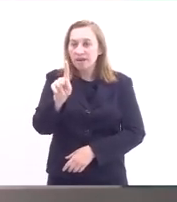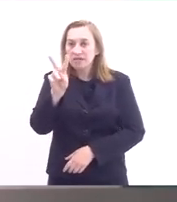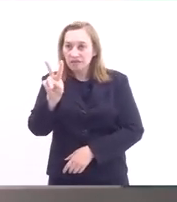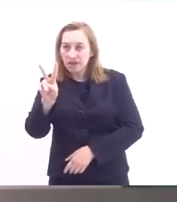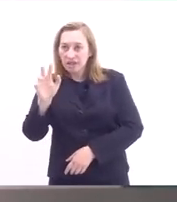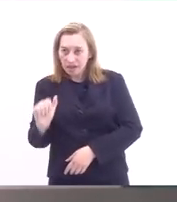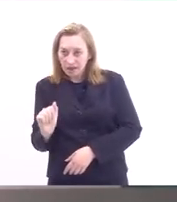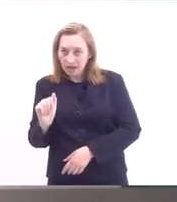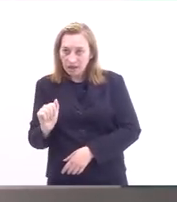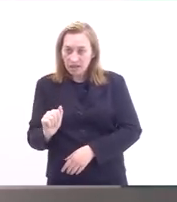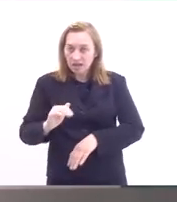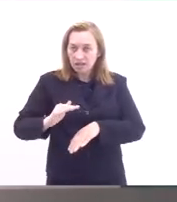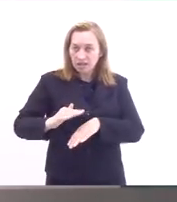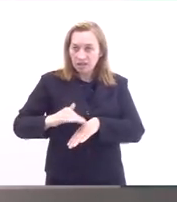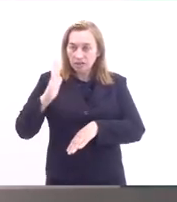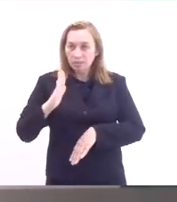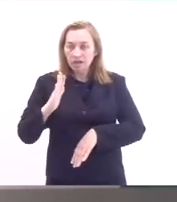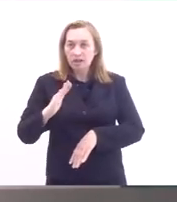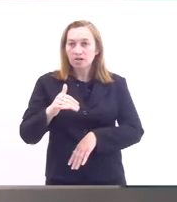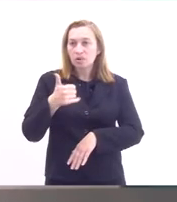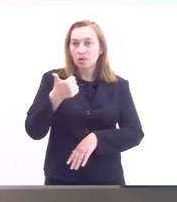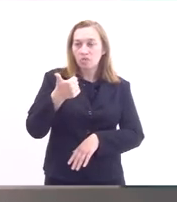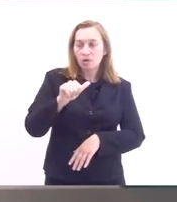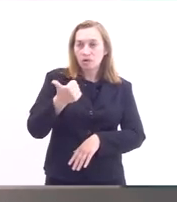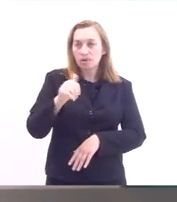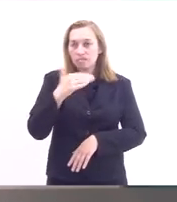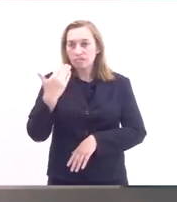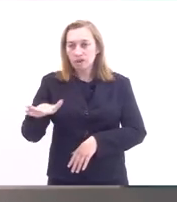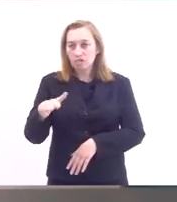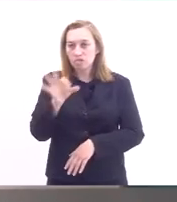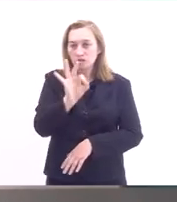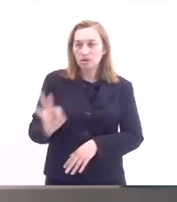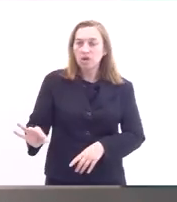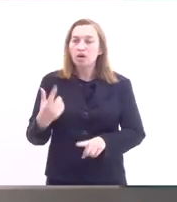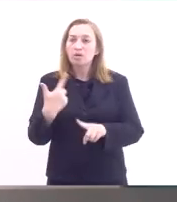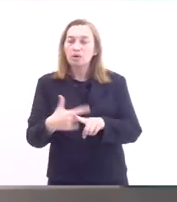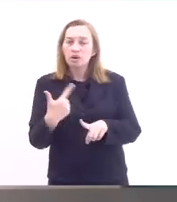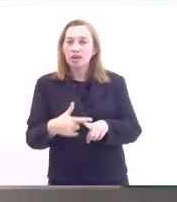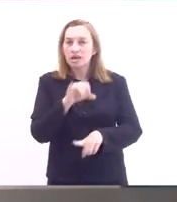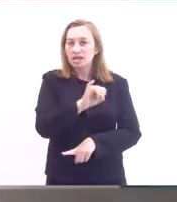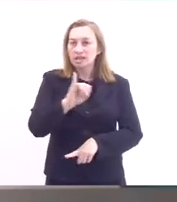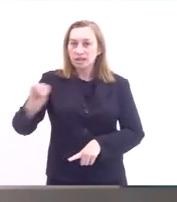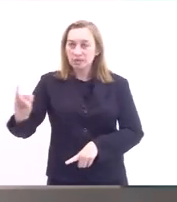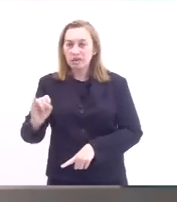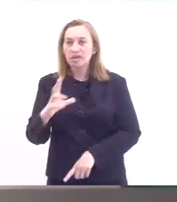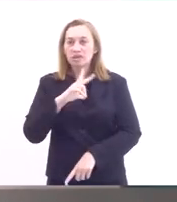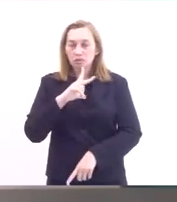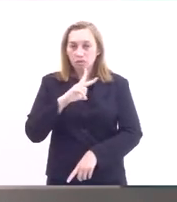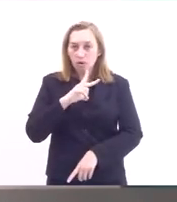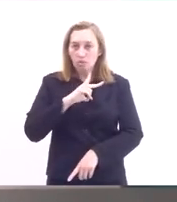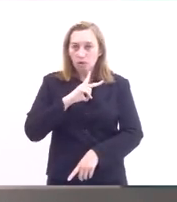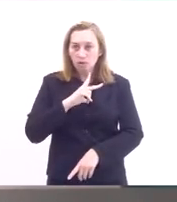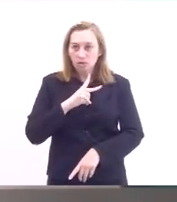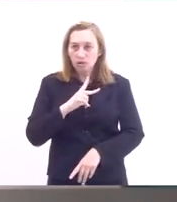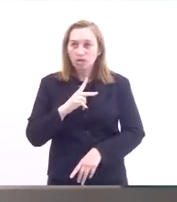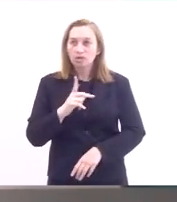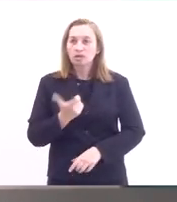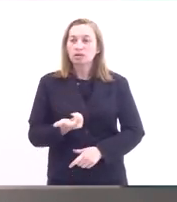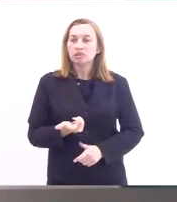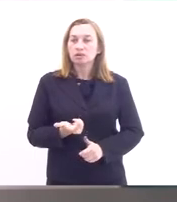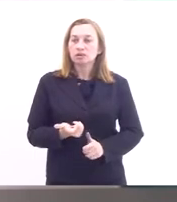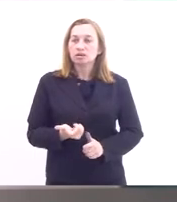cresceu 11,5%, porque o próprio ICMS ele está com